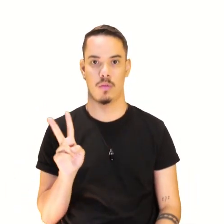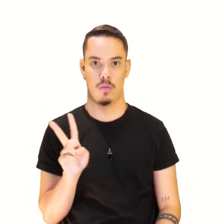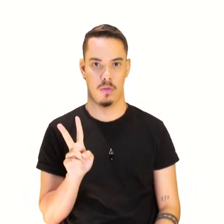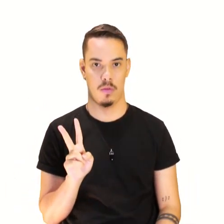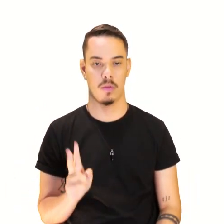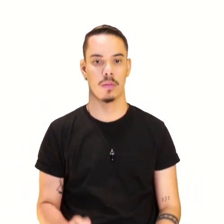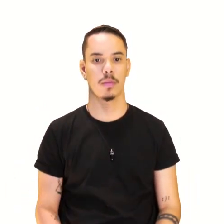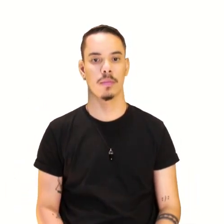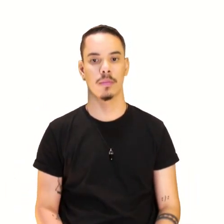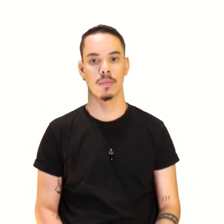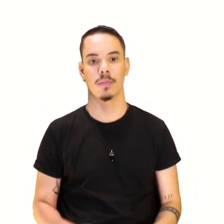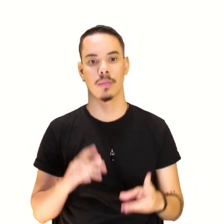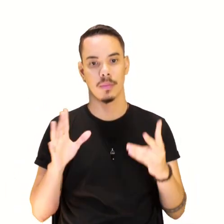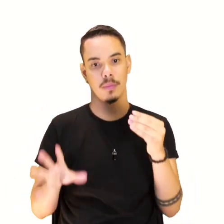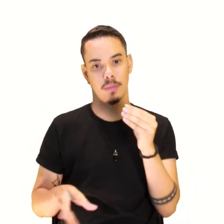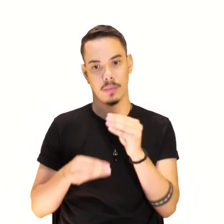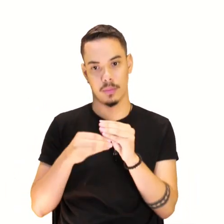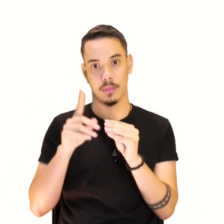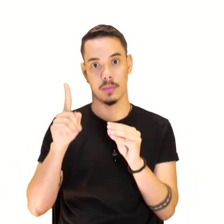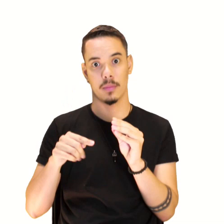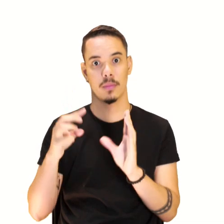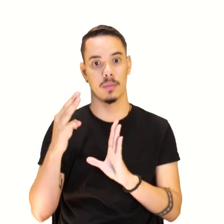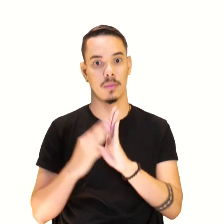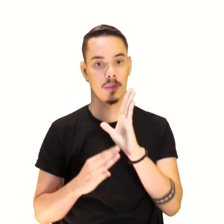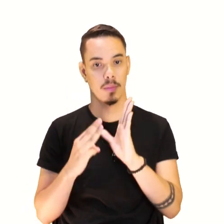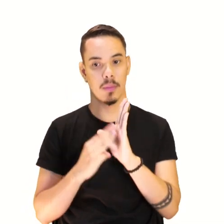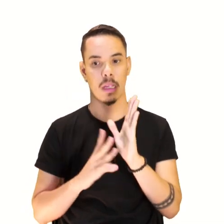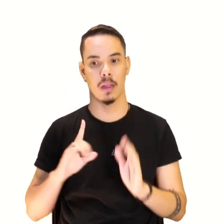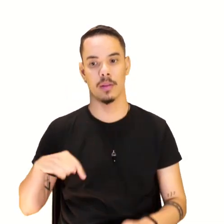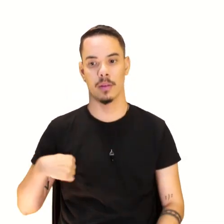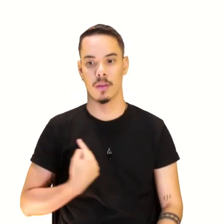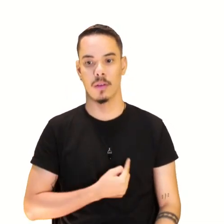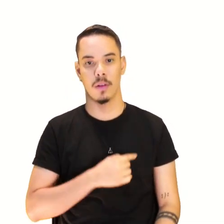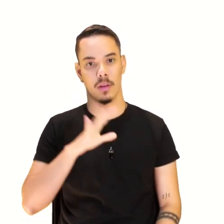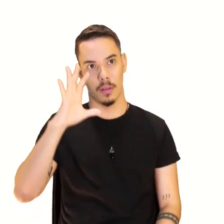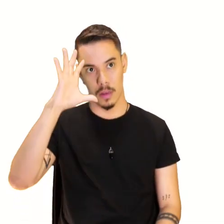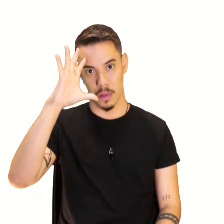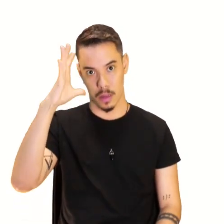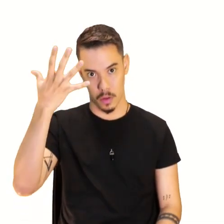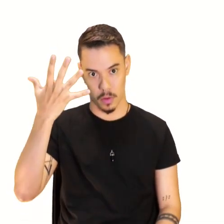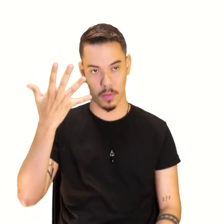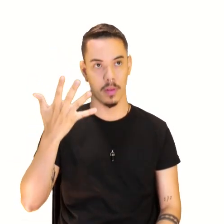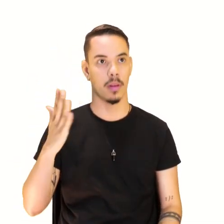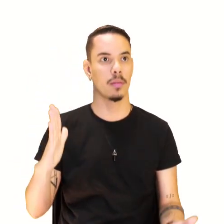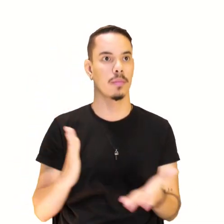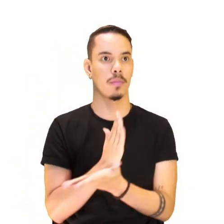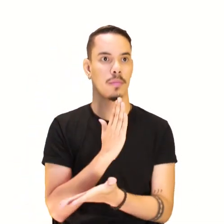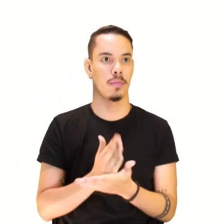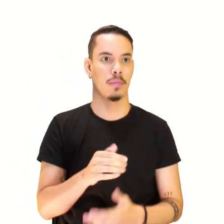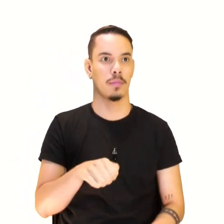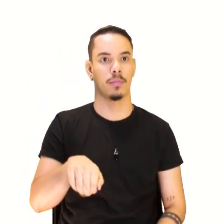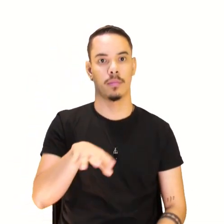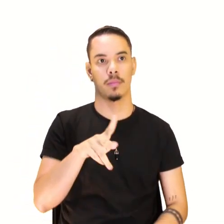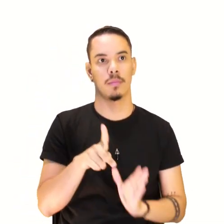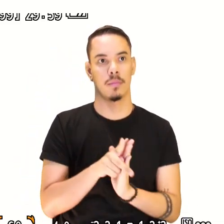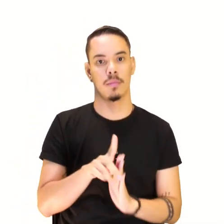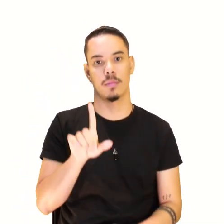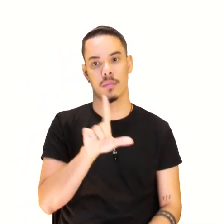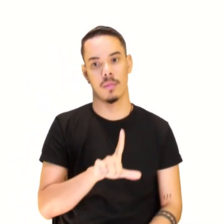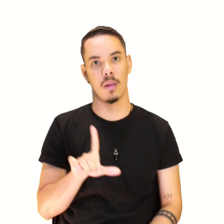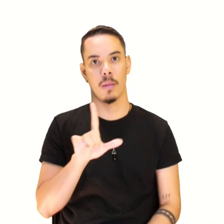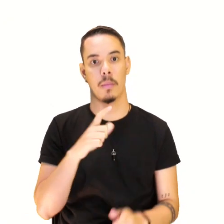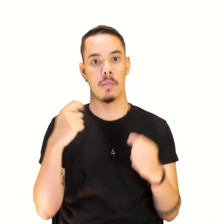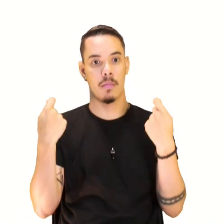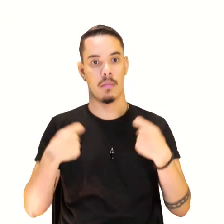a composta é um método pelo qual nós vamos resolver situações agora em que a lógica precisa ser